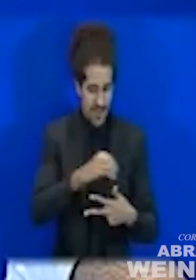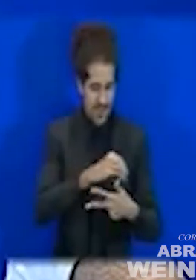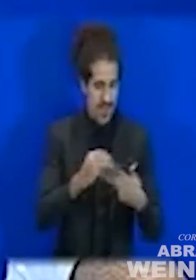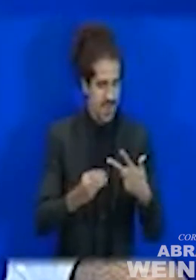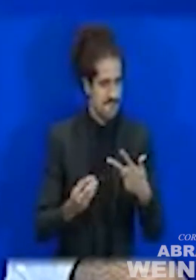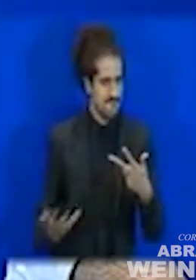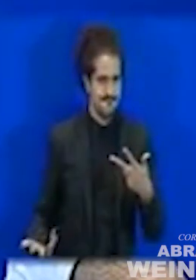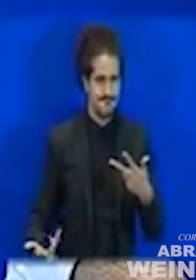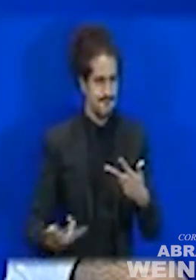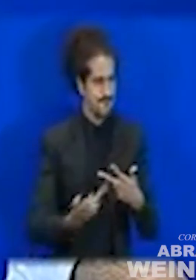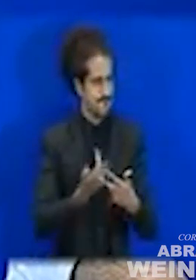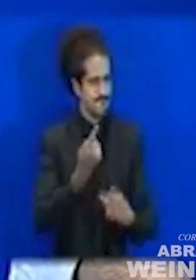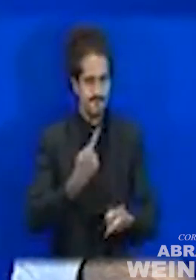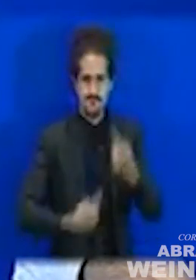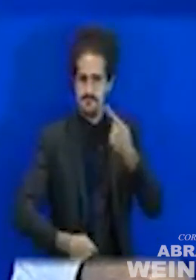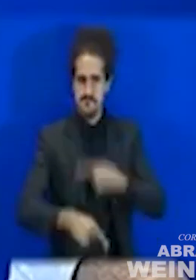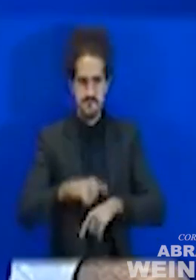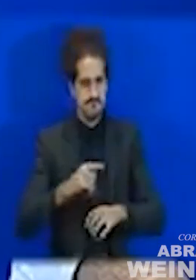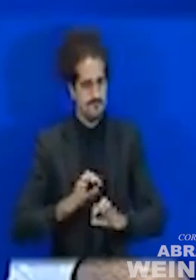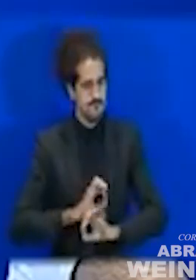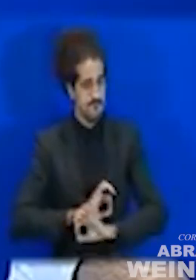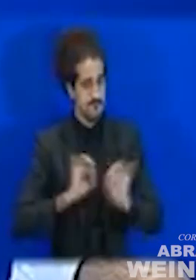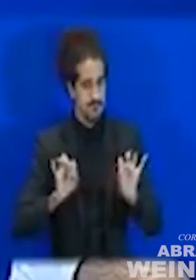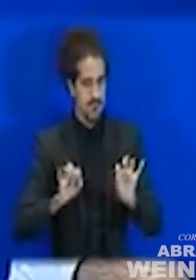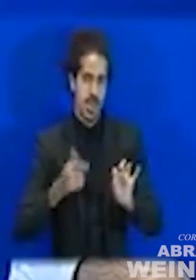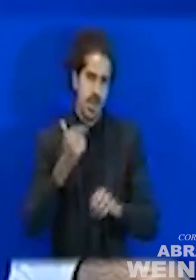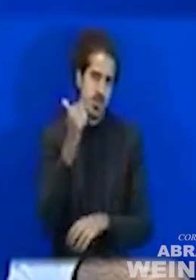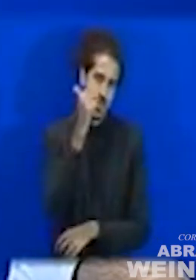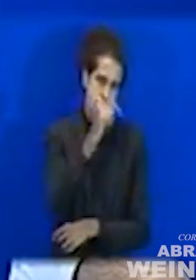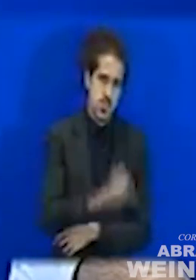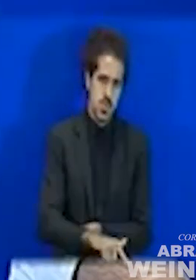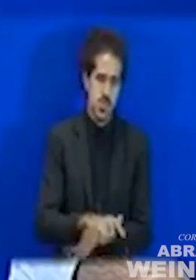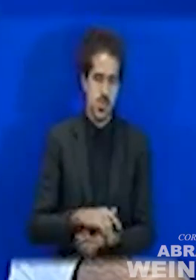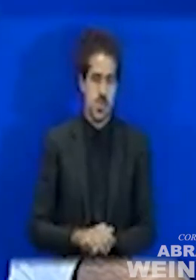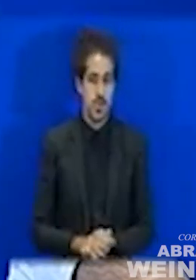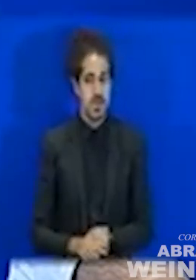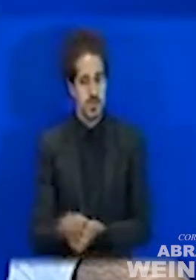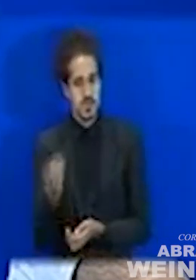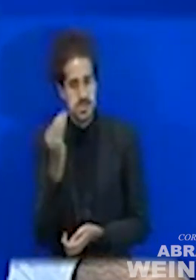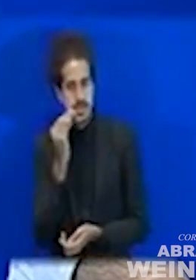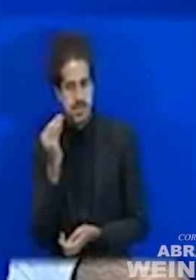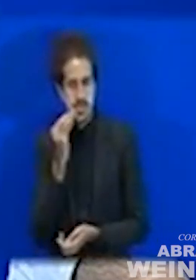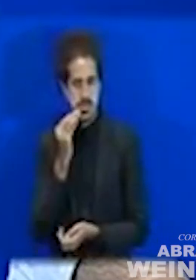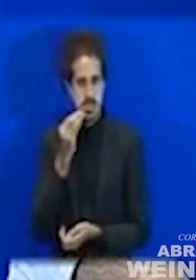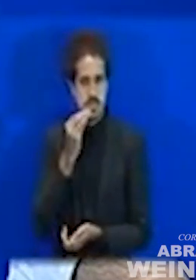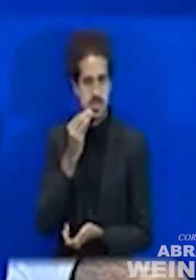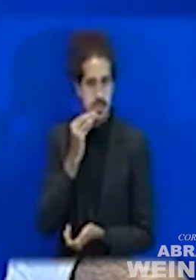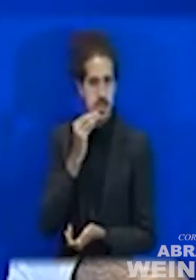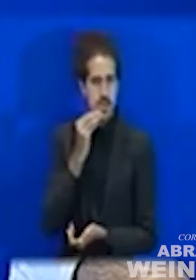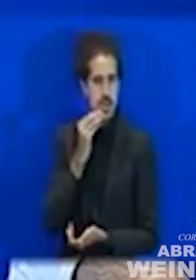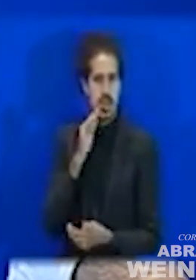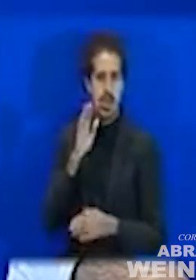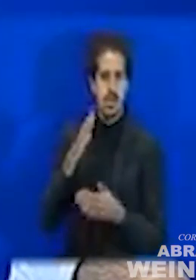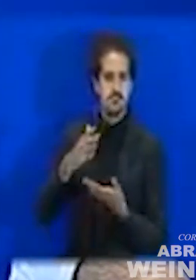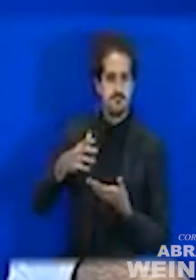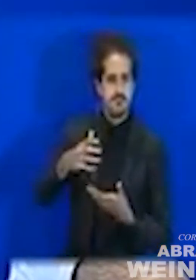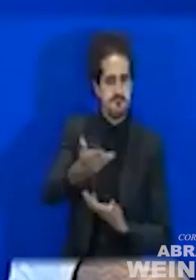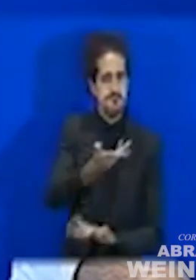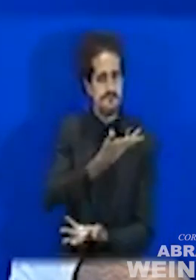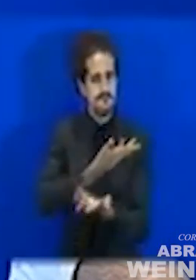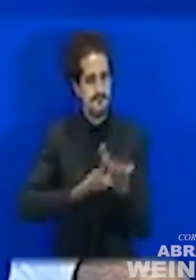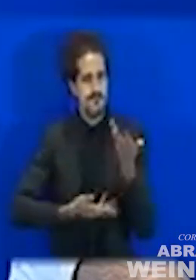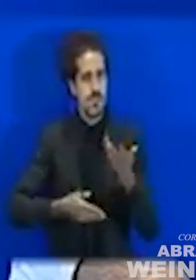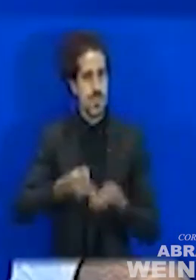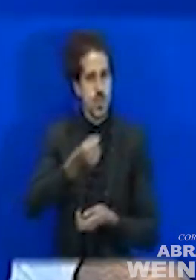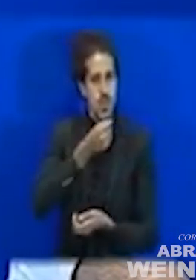sucesso. Então, talvez, veja, de novo, estou tentando estender a mão para a imprensa, para o jornalista, não para todos, mas